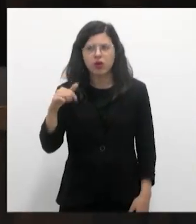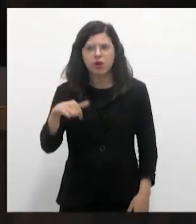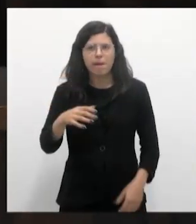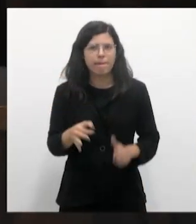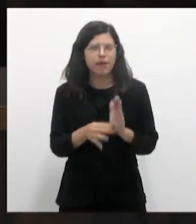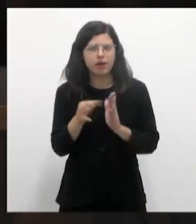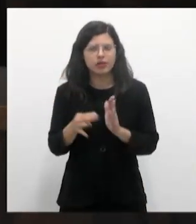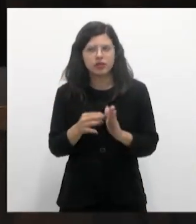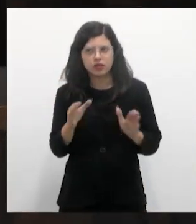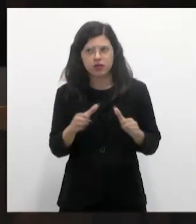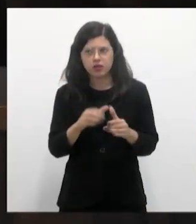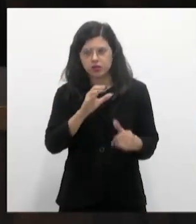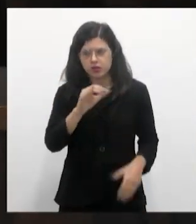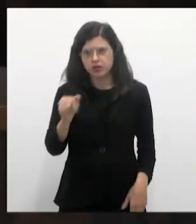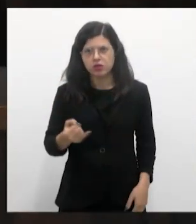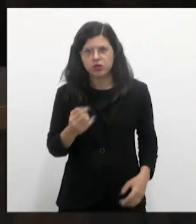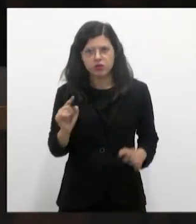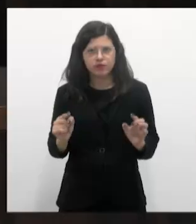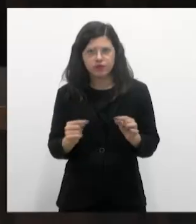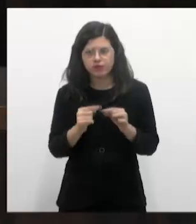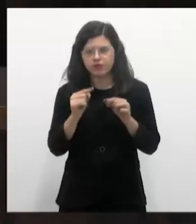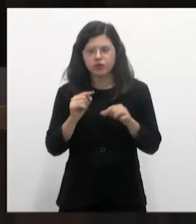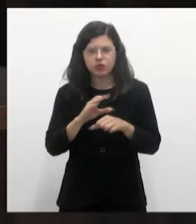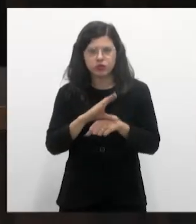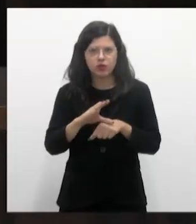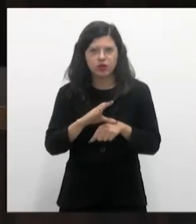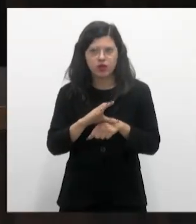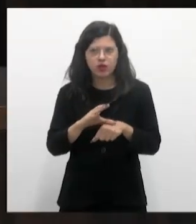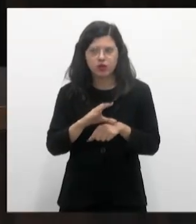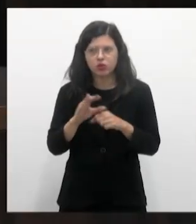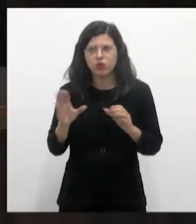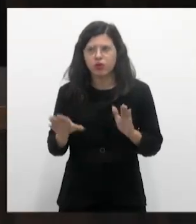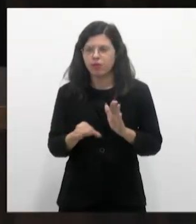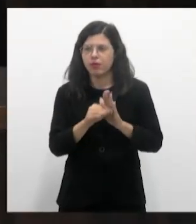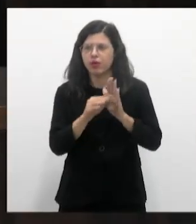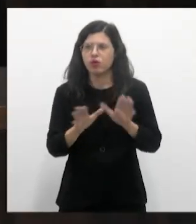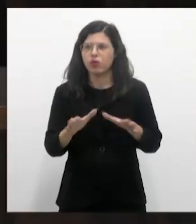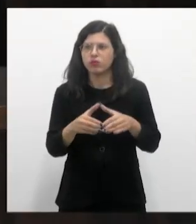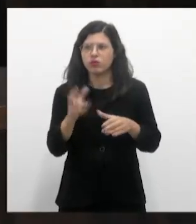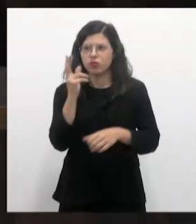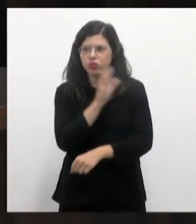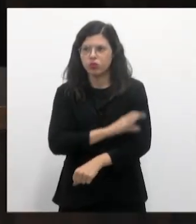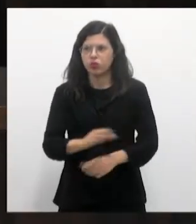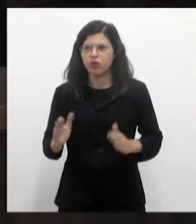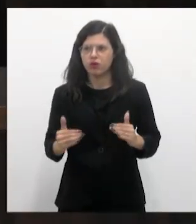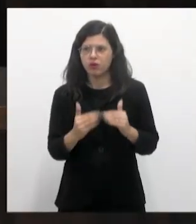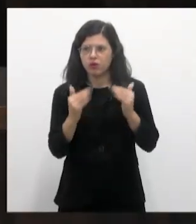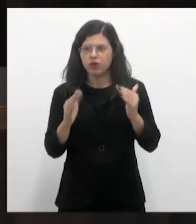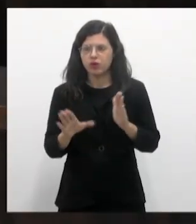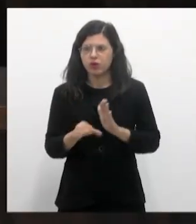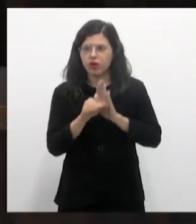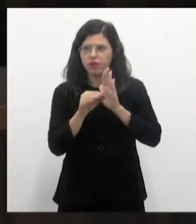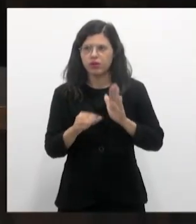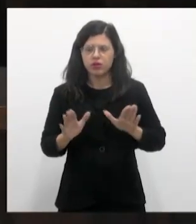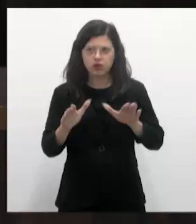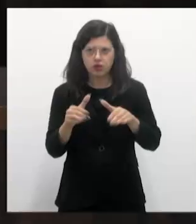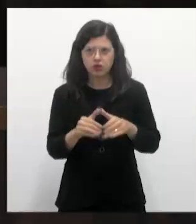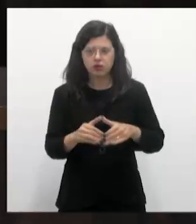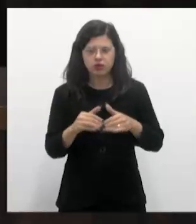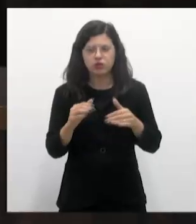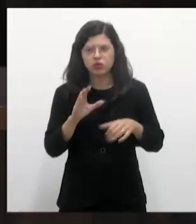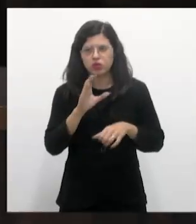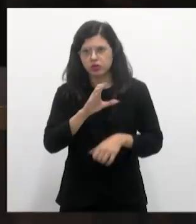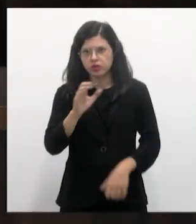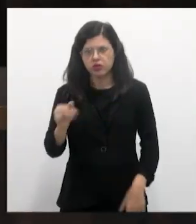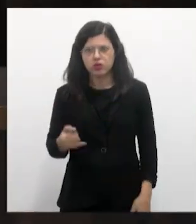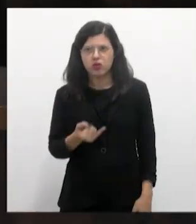comissões de Constituição e Justiça pela constitucionalidade com emendas. De Cultura, favorável com as emendas da Comissão de Constituição